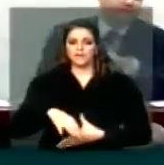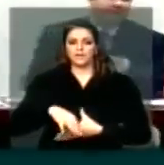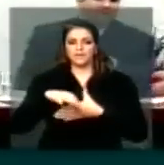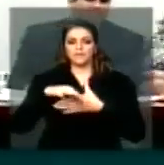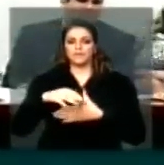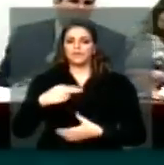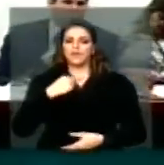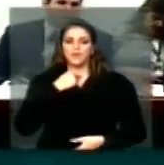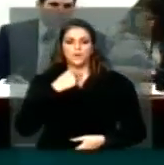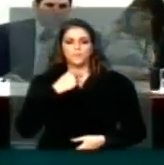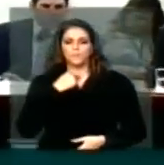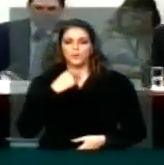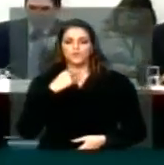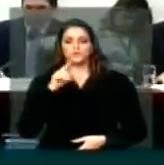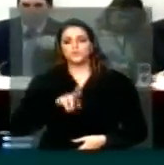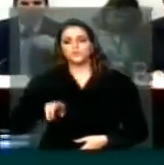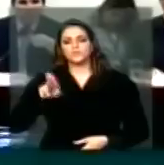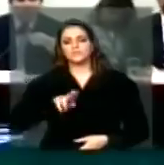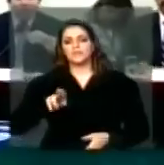permitido fazer para questionamentos.